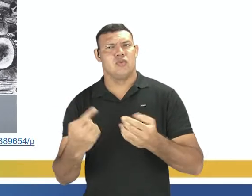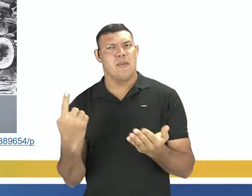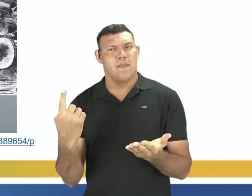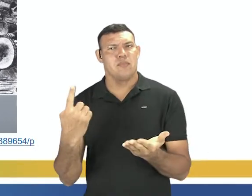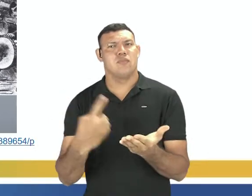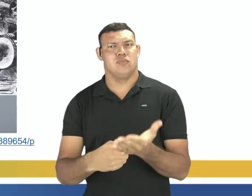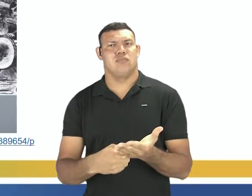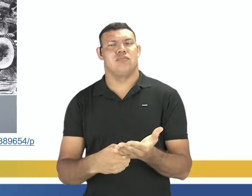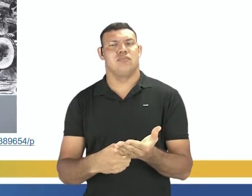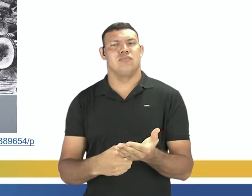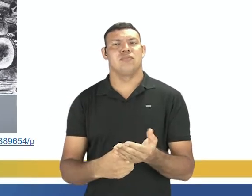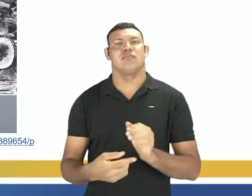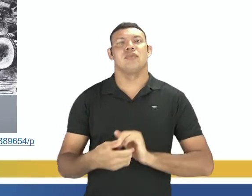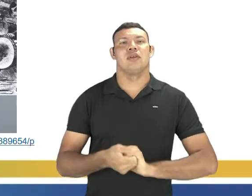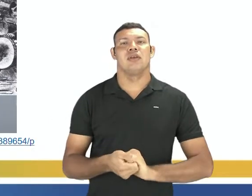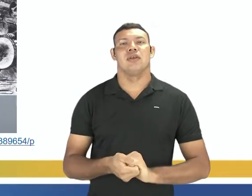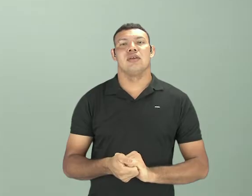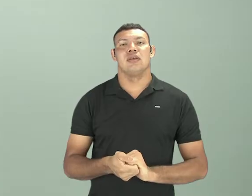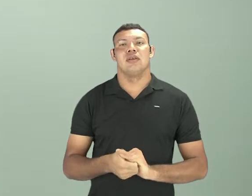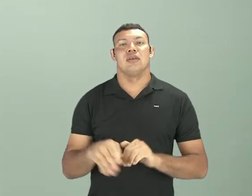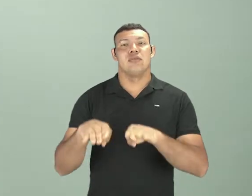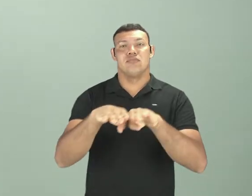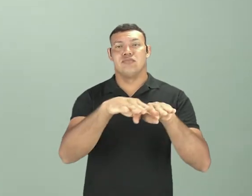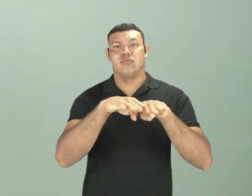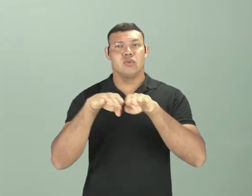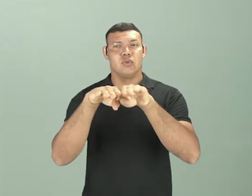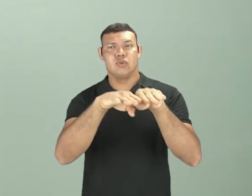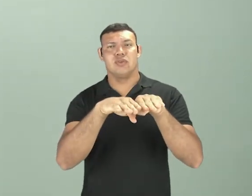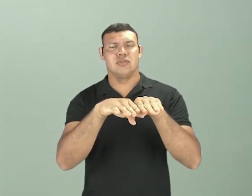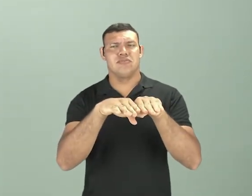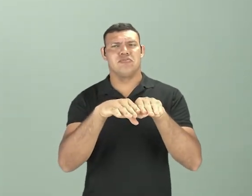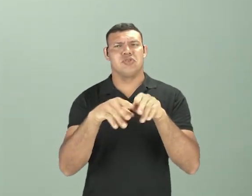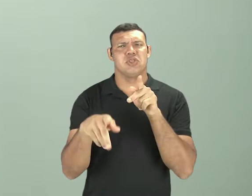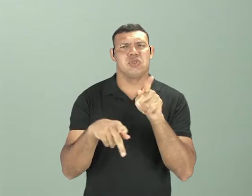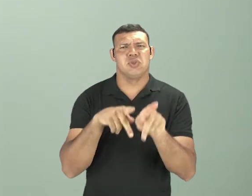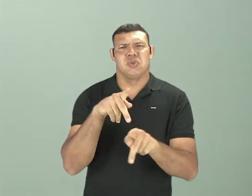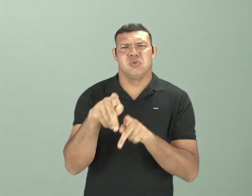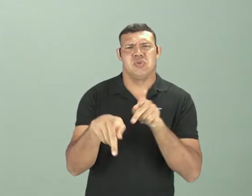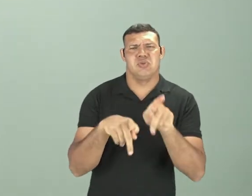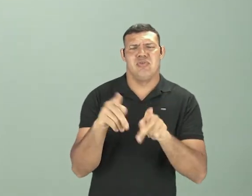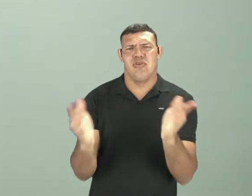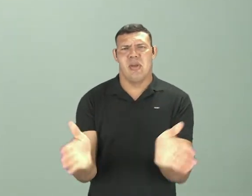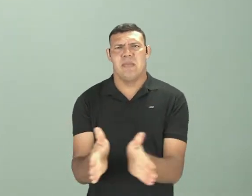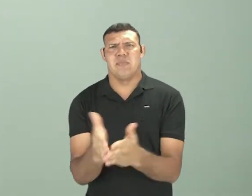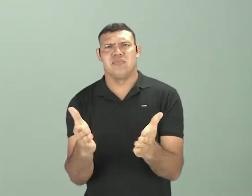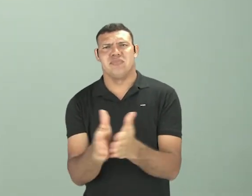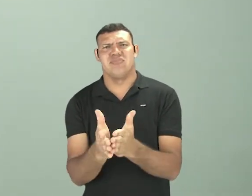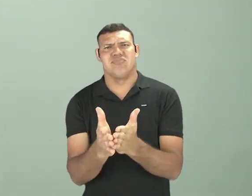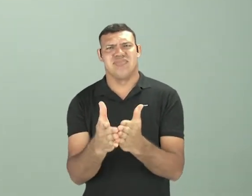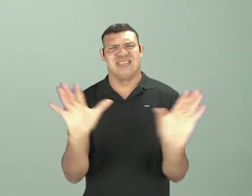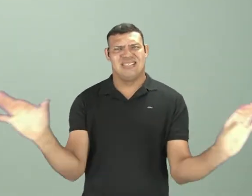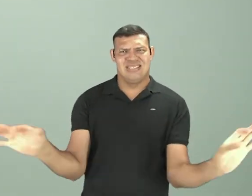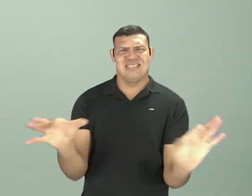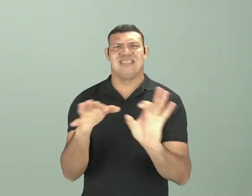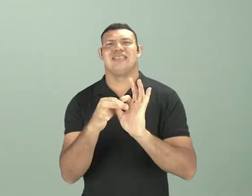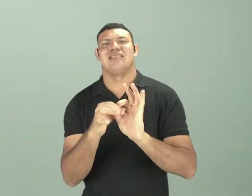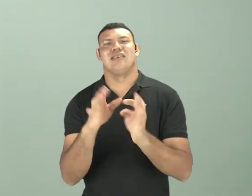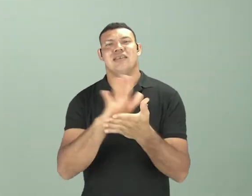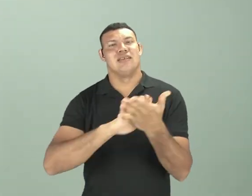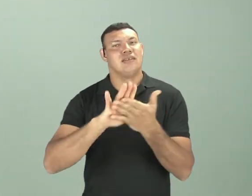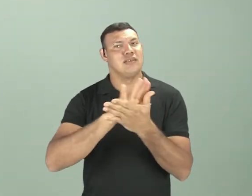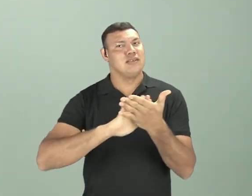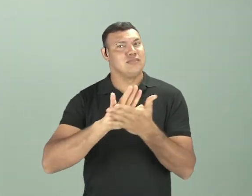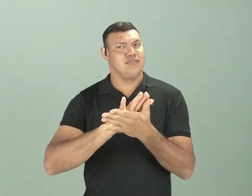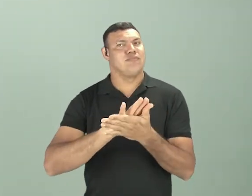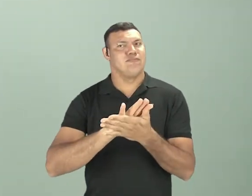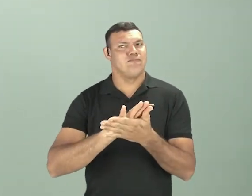né? Como eu disse para vocês, a classe popular, eles não estavam integrados aí nesse processo, né? O que a